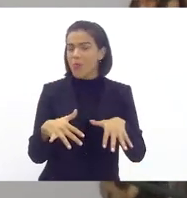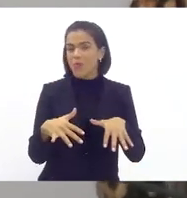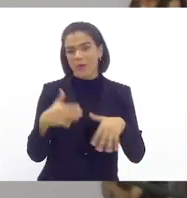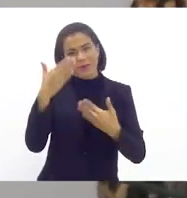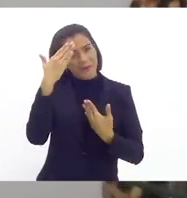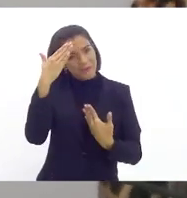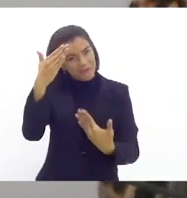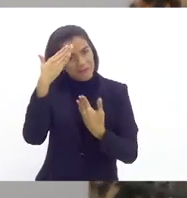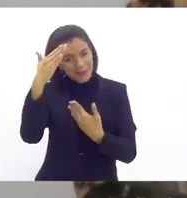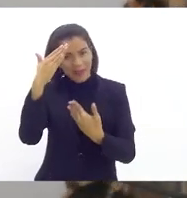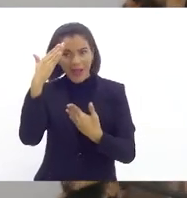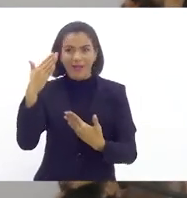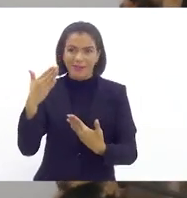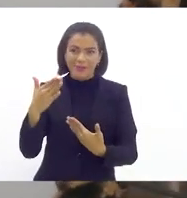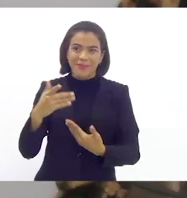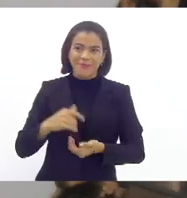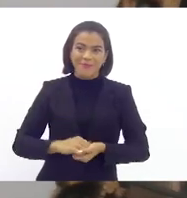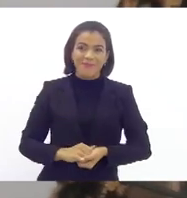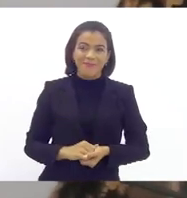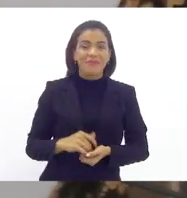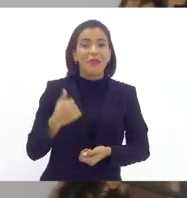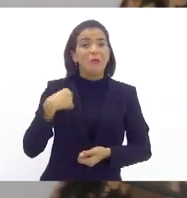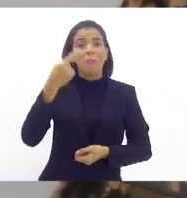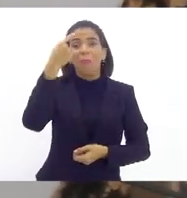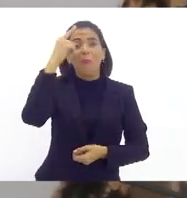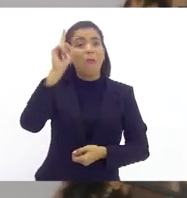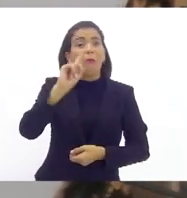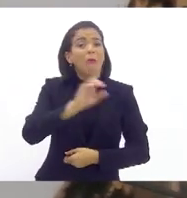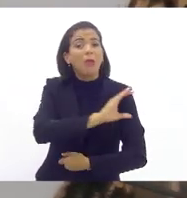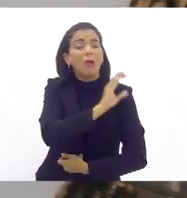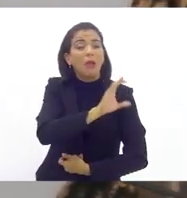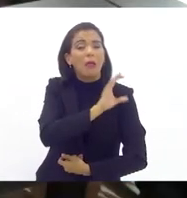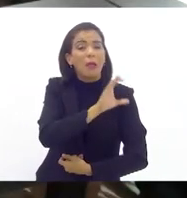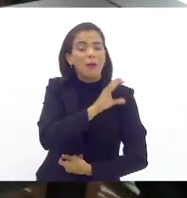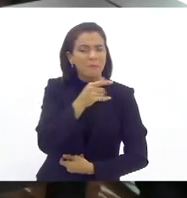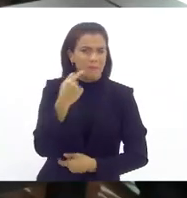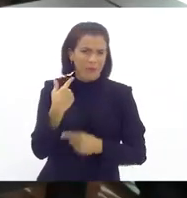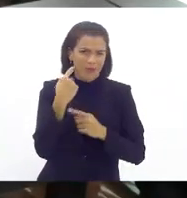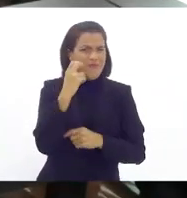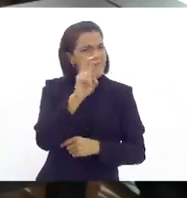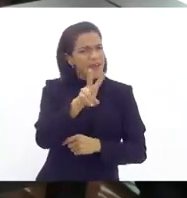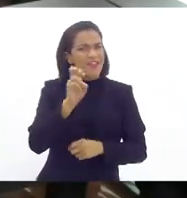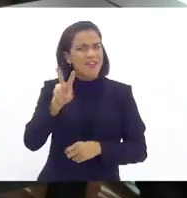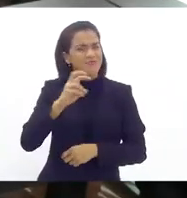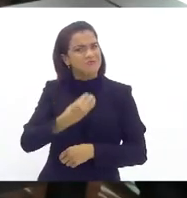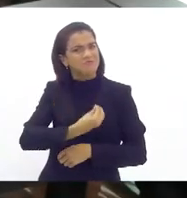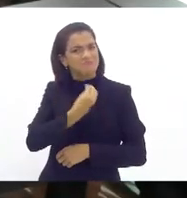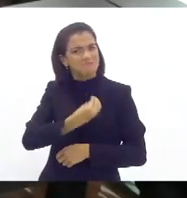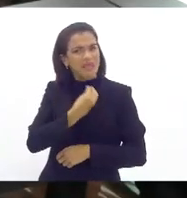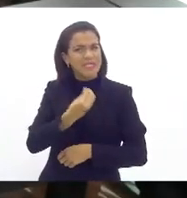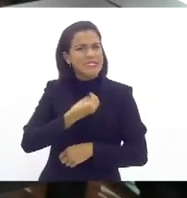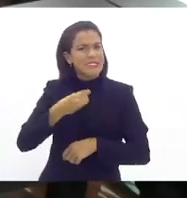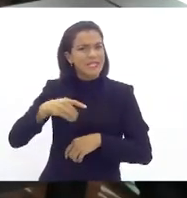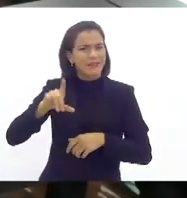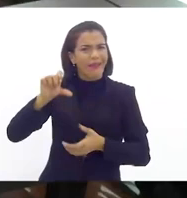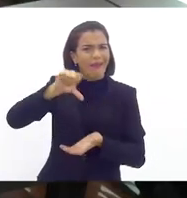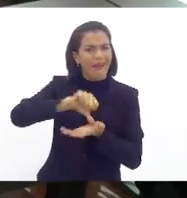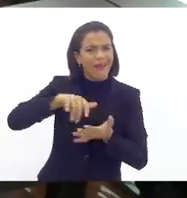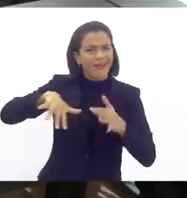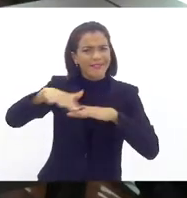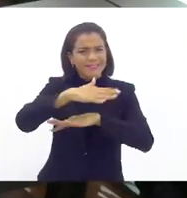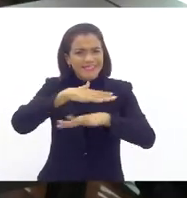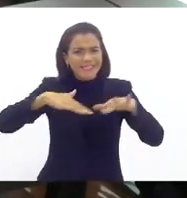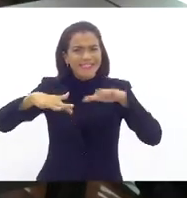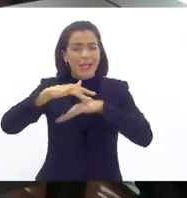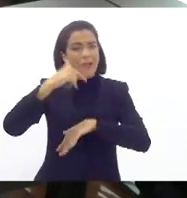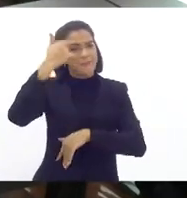aqui que veio. O companheiro, inclusive, eu nem sabia que era de Campos, porque eu vejo ele sempre presente nos atos, nas atividades aqui do centro. Então, eu achei que era